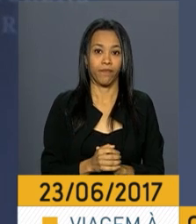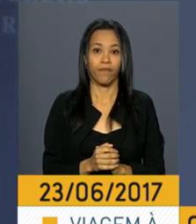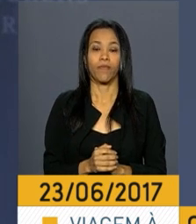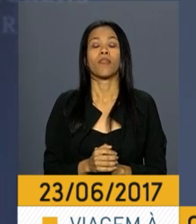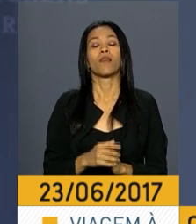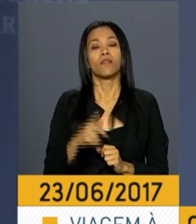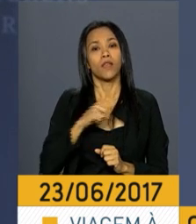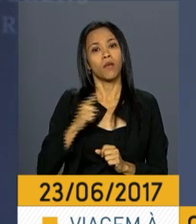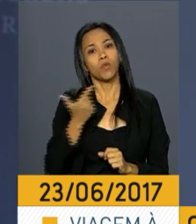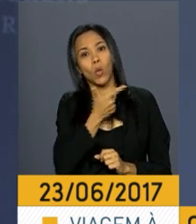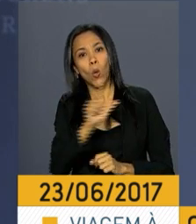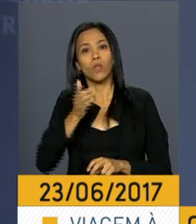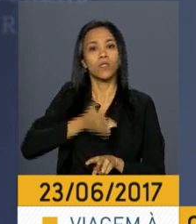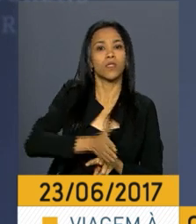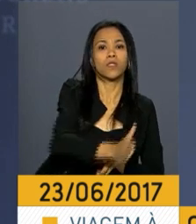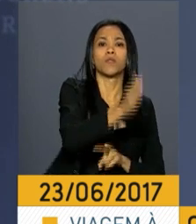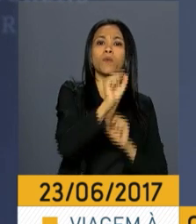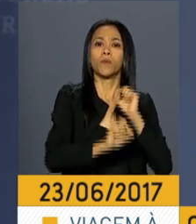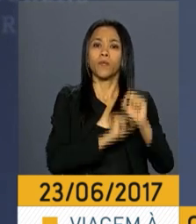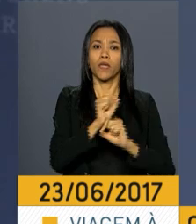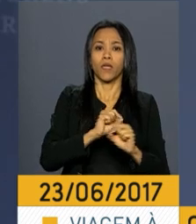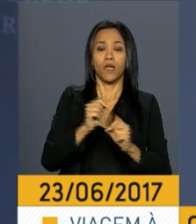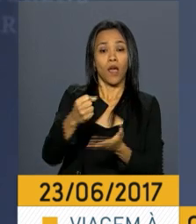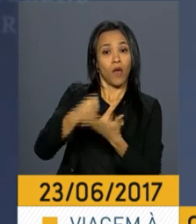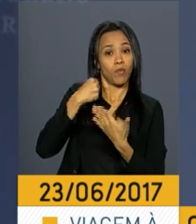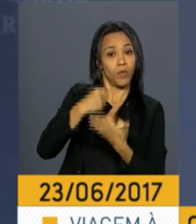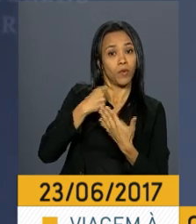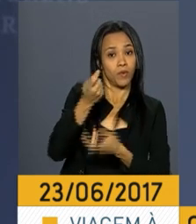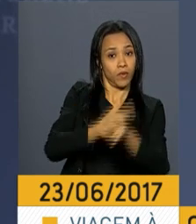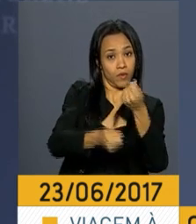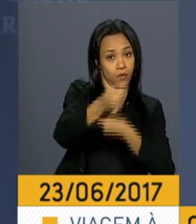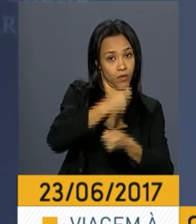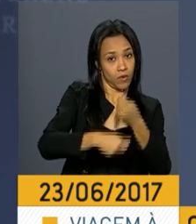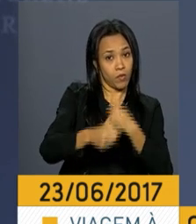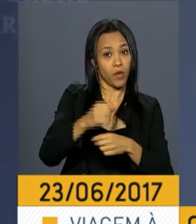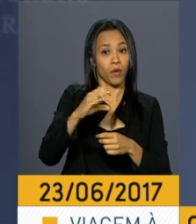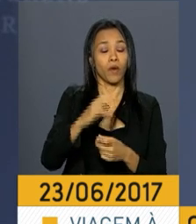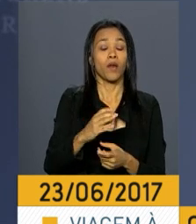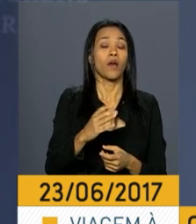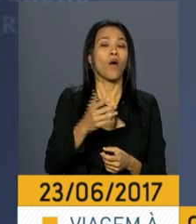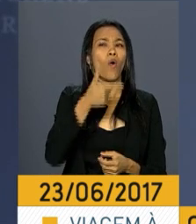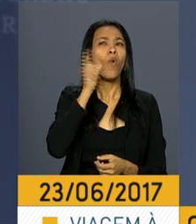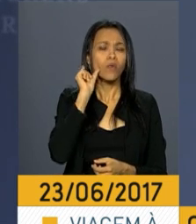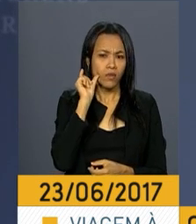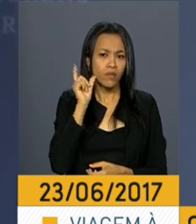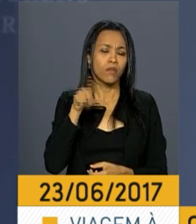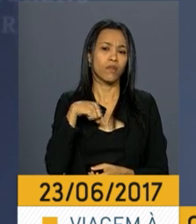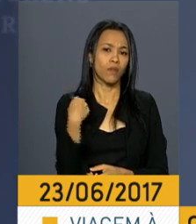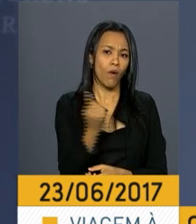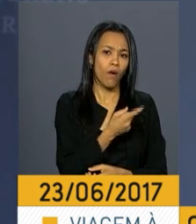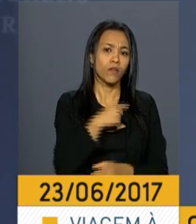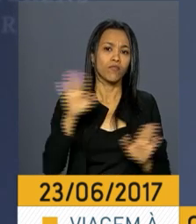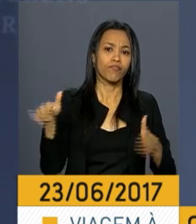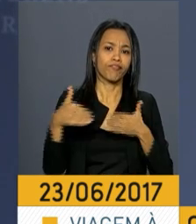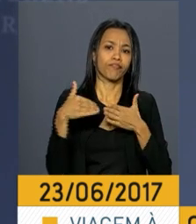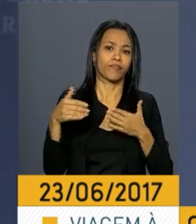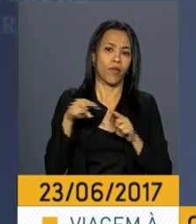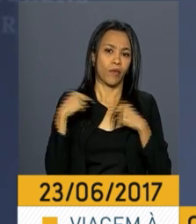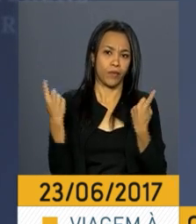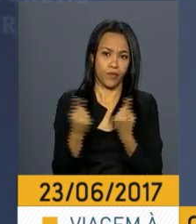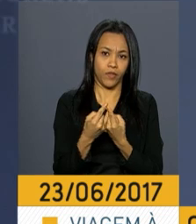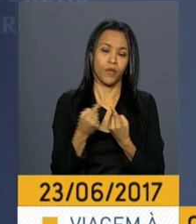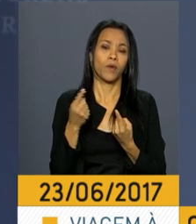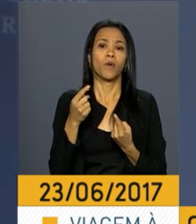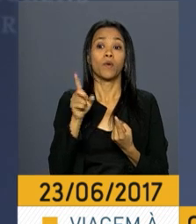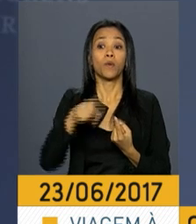nós estamos também com uma vertente de cooperação econômica. Ainda ontem, nós nos reunimos, disse eu,